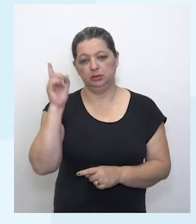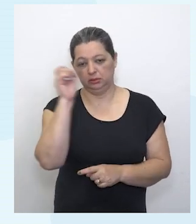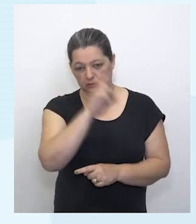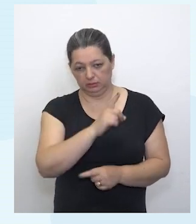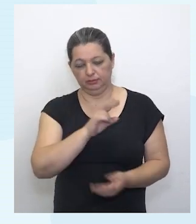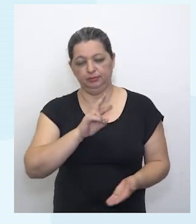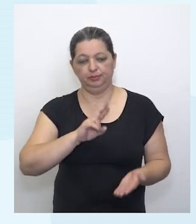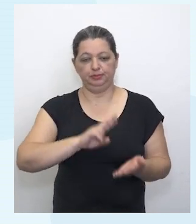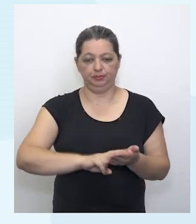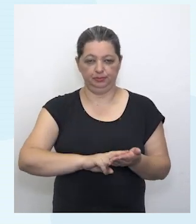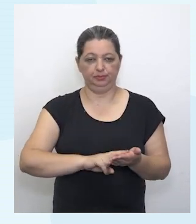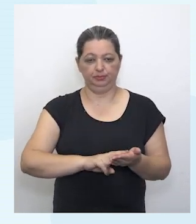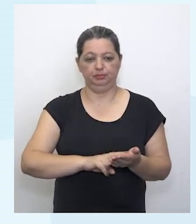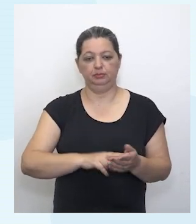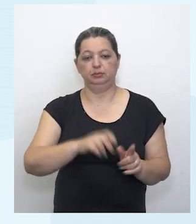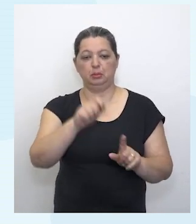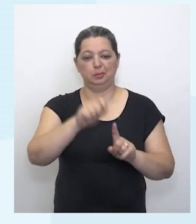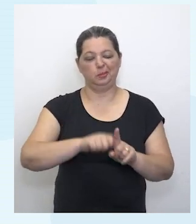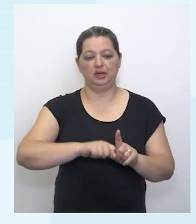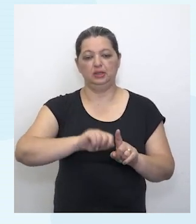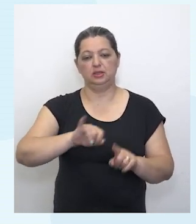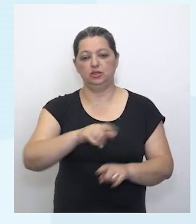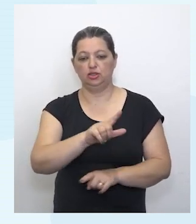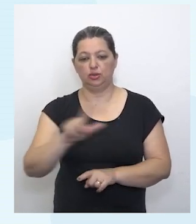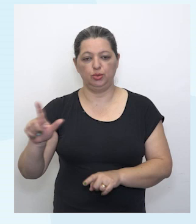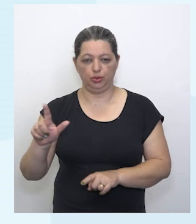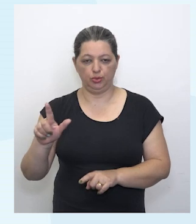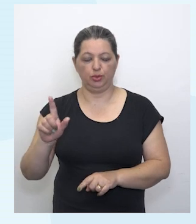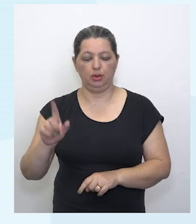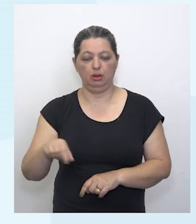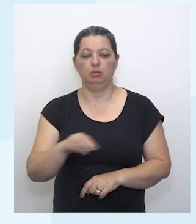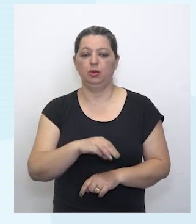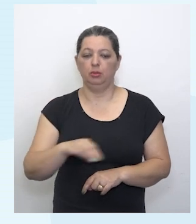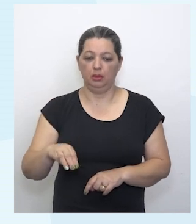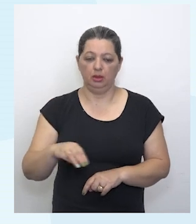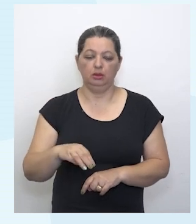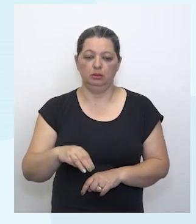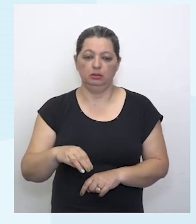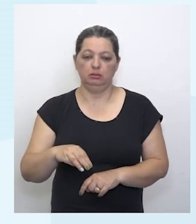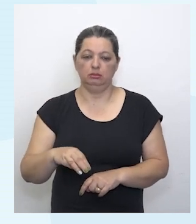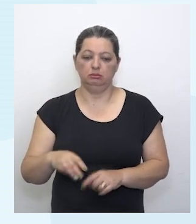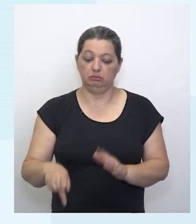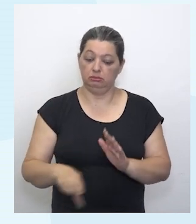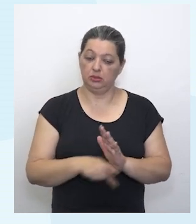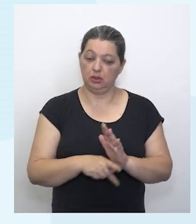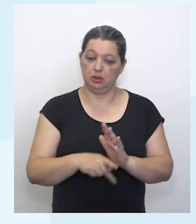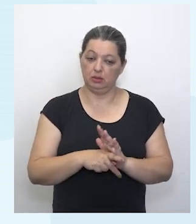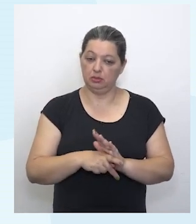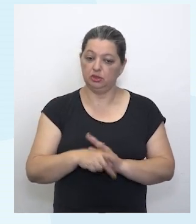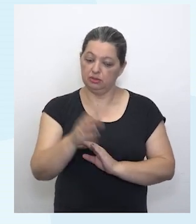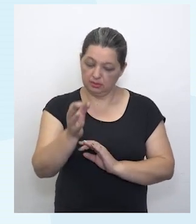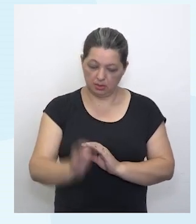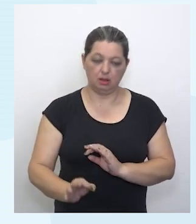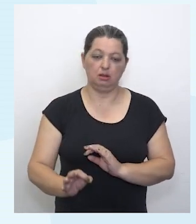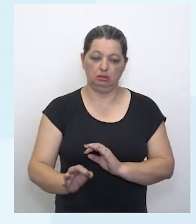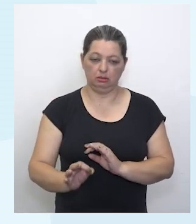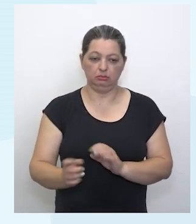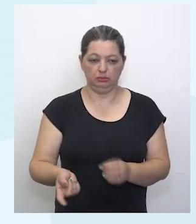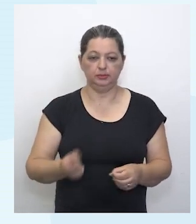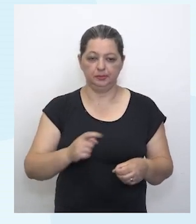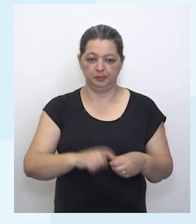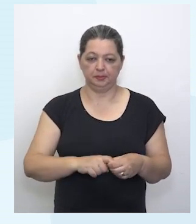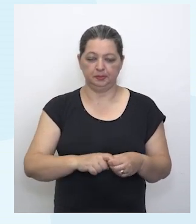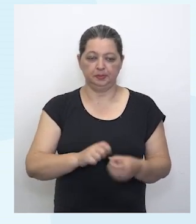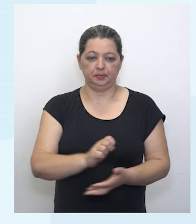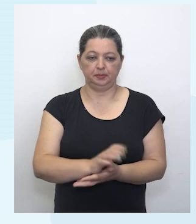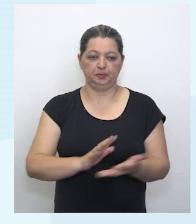recuperação intensiva de julho, que é o momento mais propício para a gente poder fazer essa retomada de conteúdos. No próximo